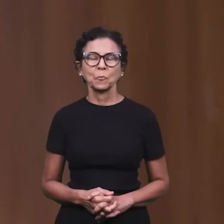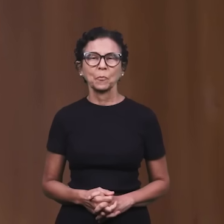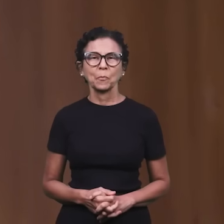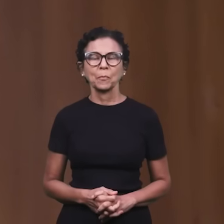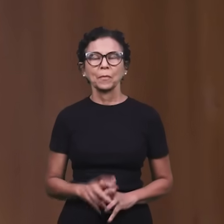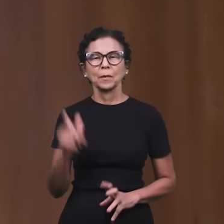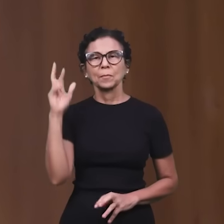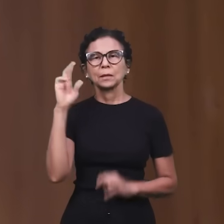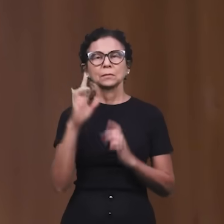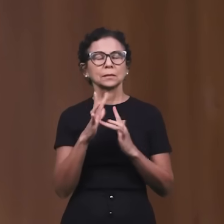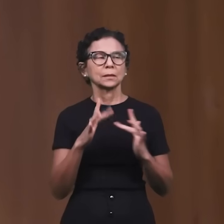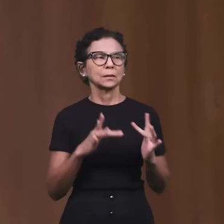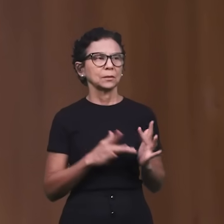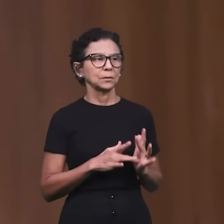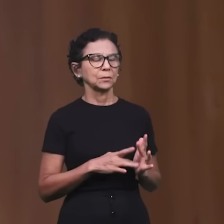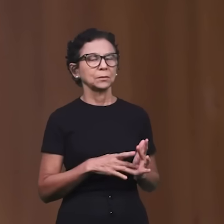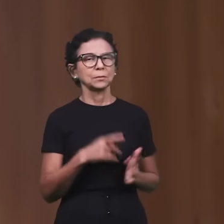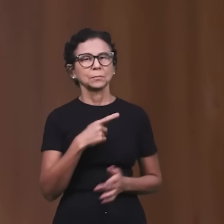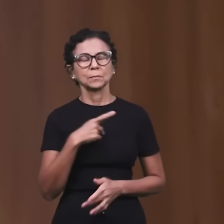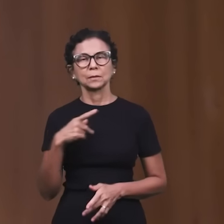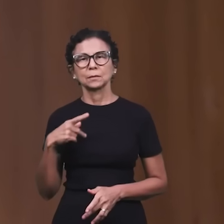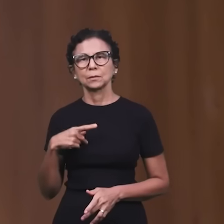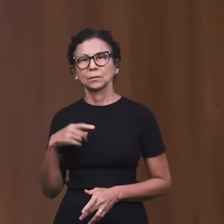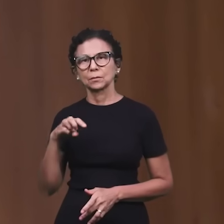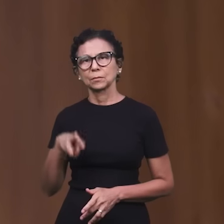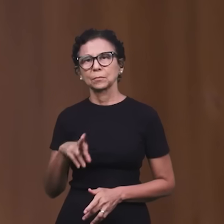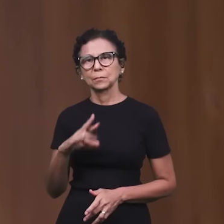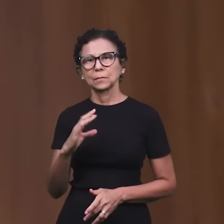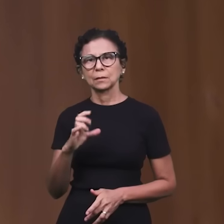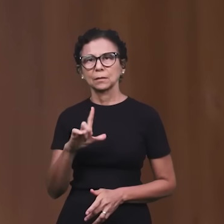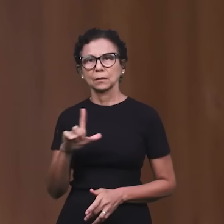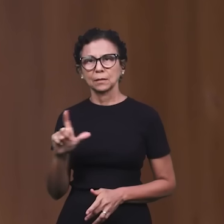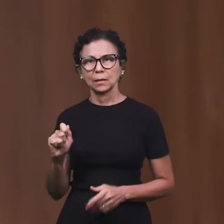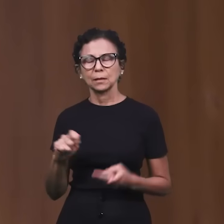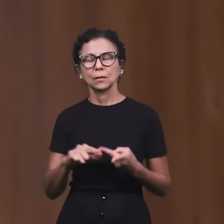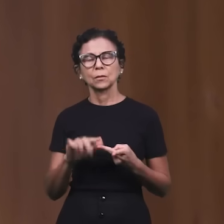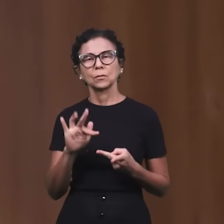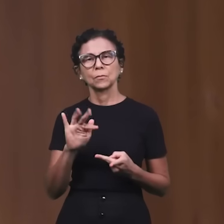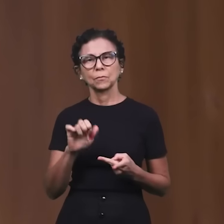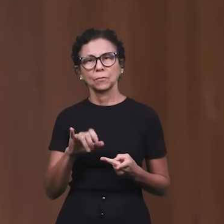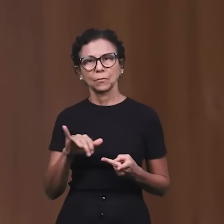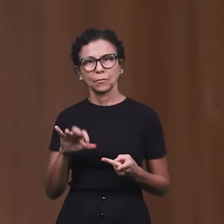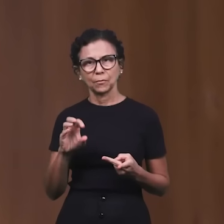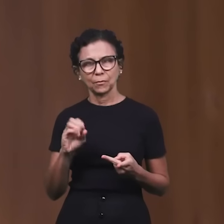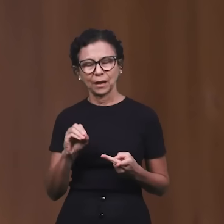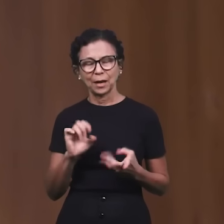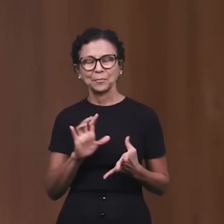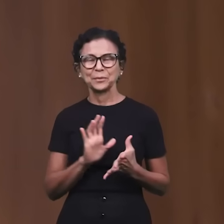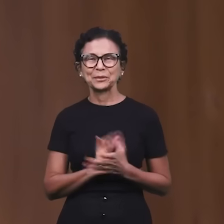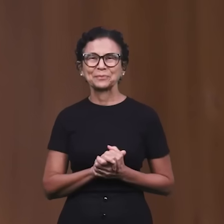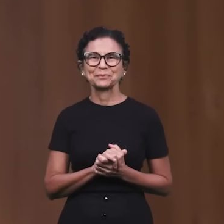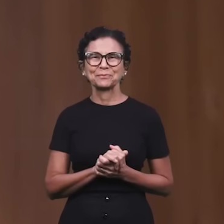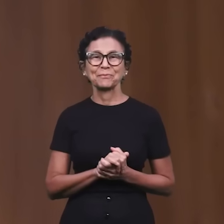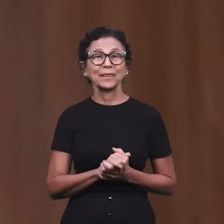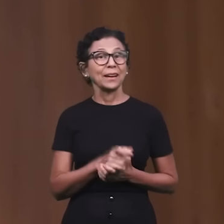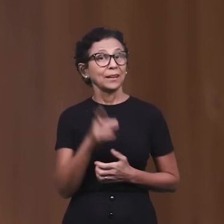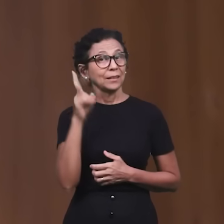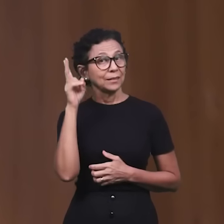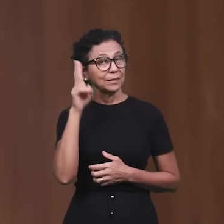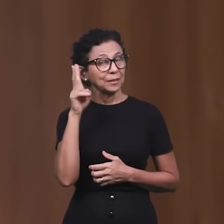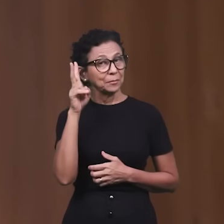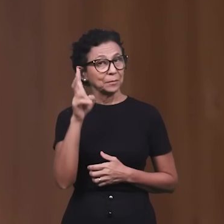do Senhor, pastor Marcelo, Fábio, os irmãos que estão assistindo conosco. Nós queremos sempre lembrar